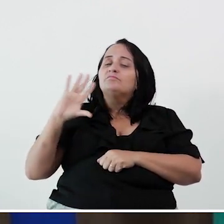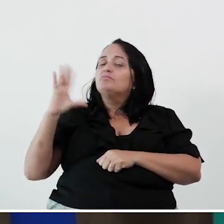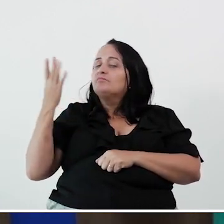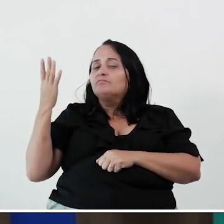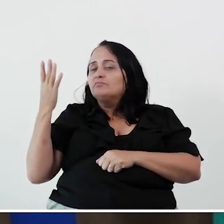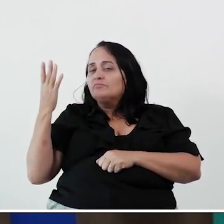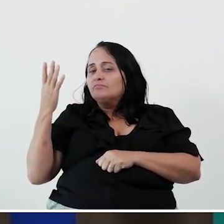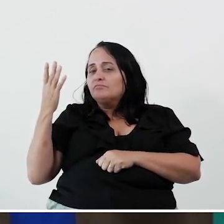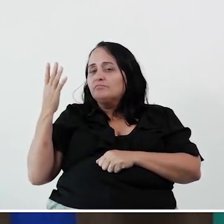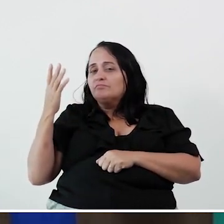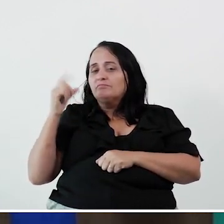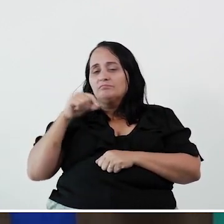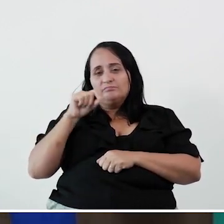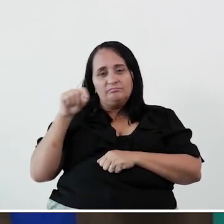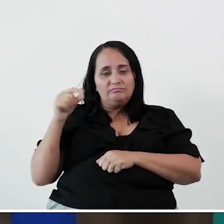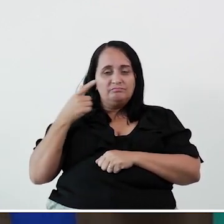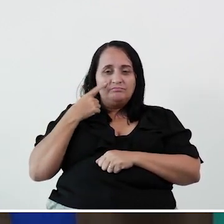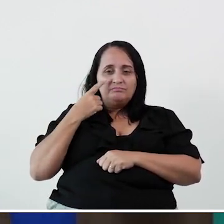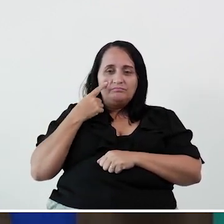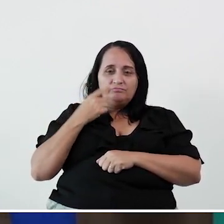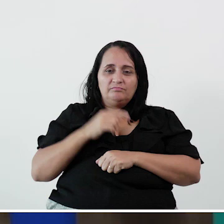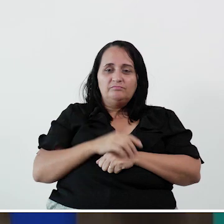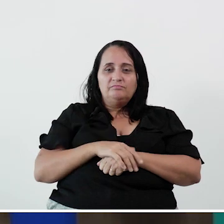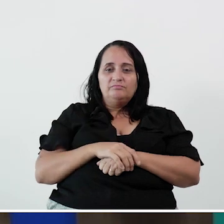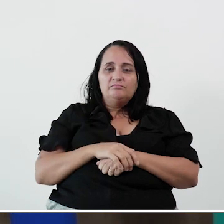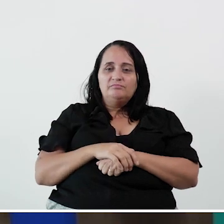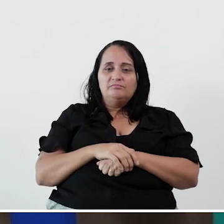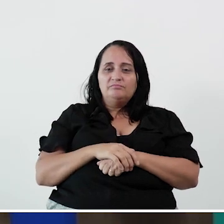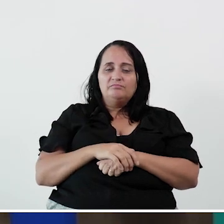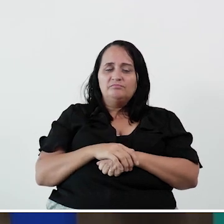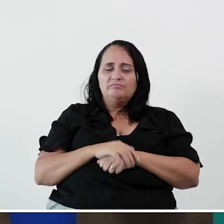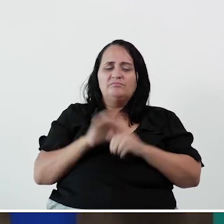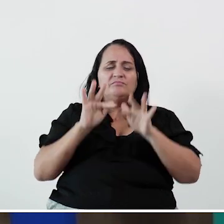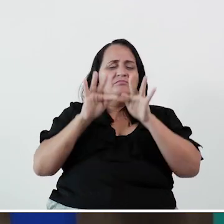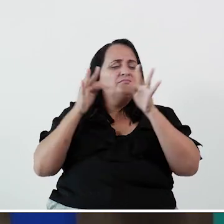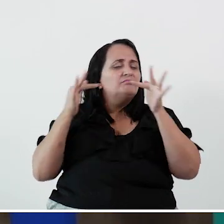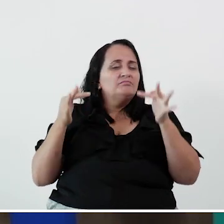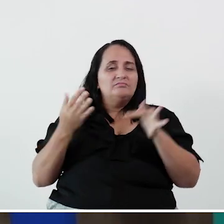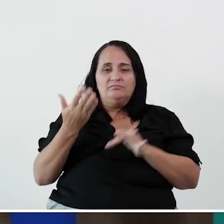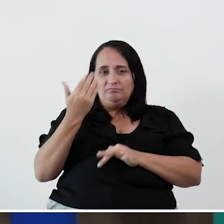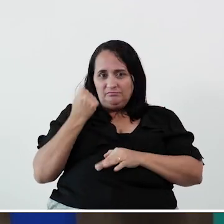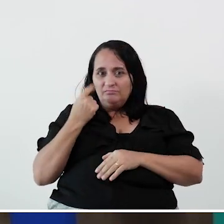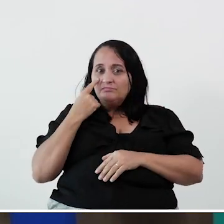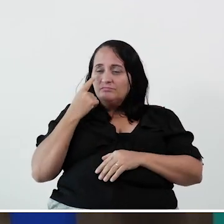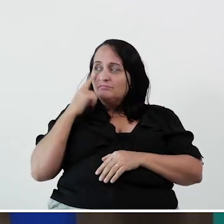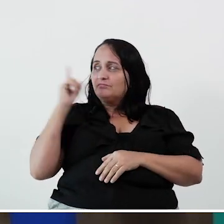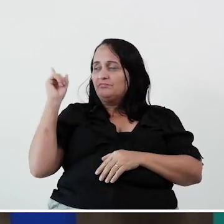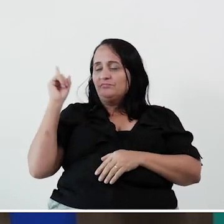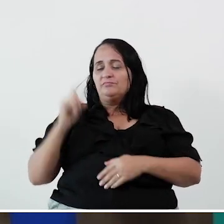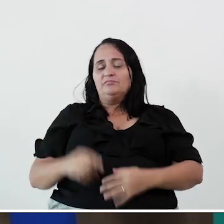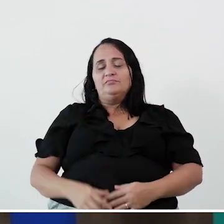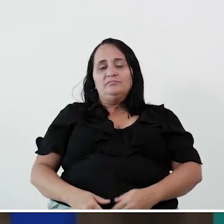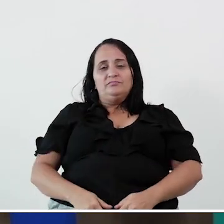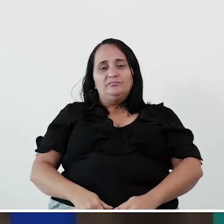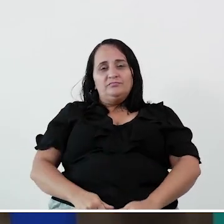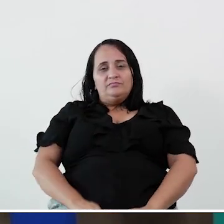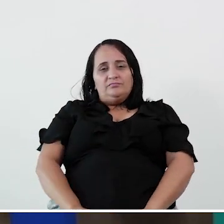pequeno desafio que a gente vai colocar aqui. É uma expressãozinha simples. Menos 1.